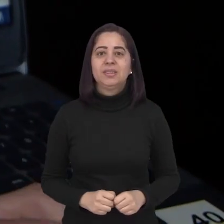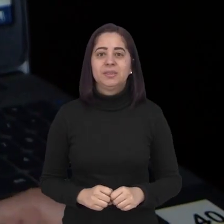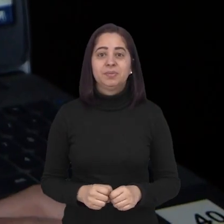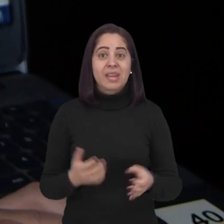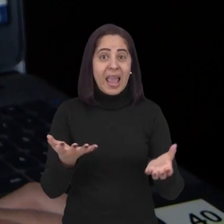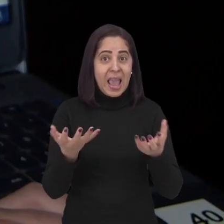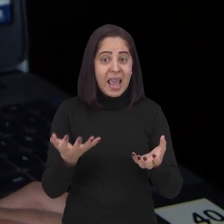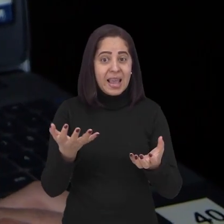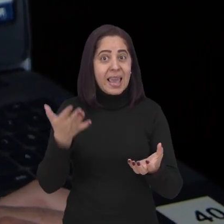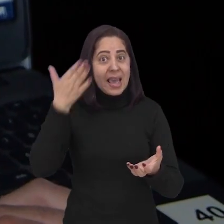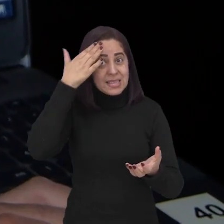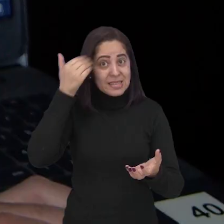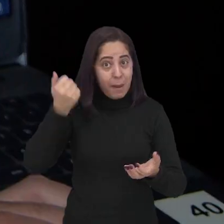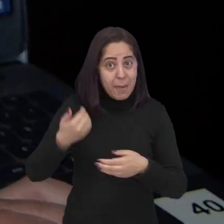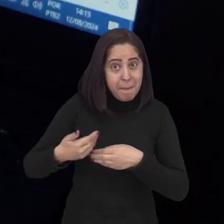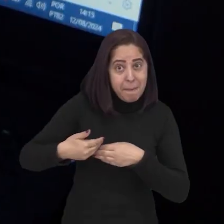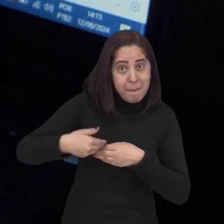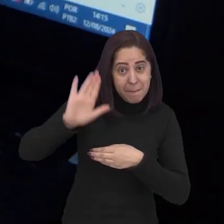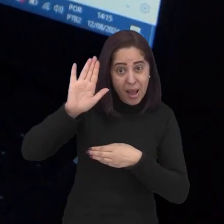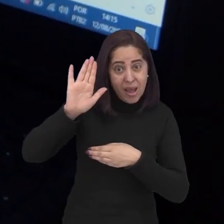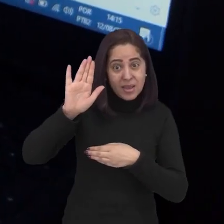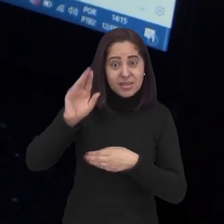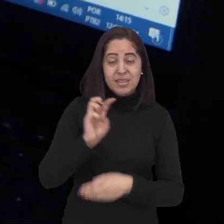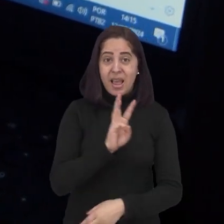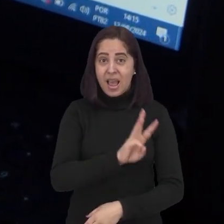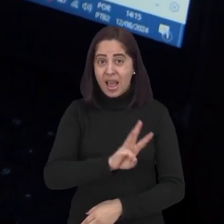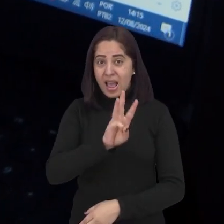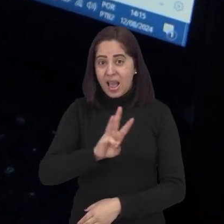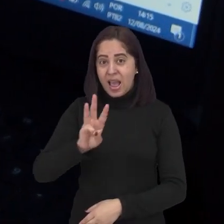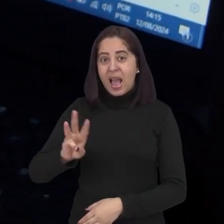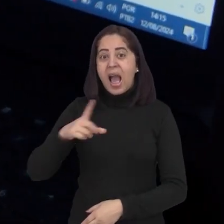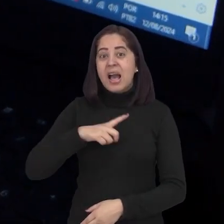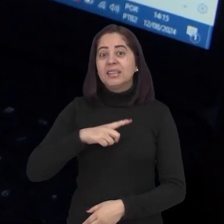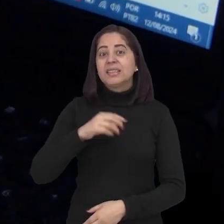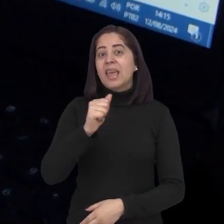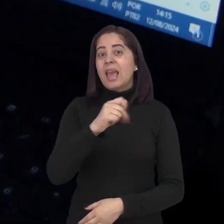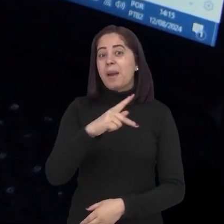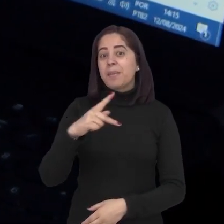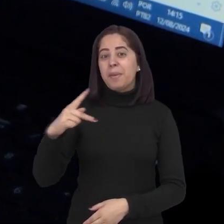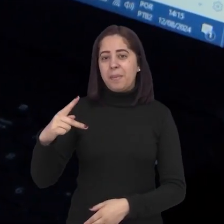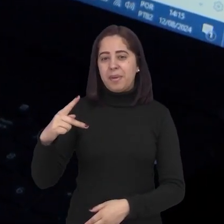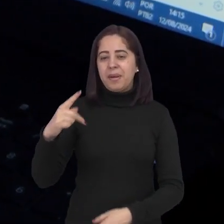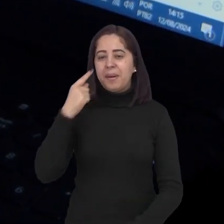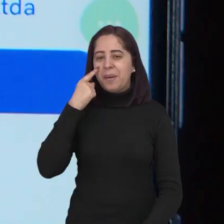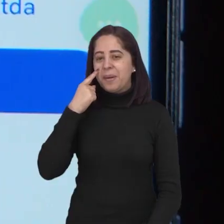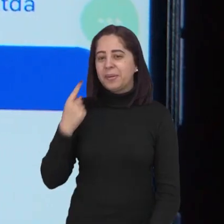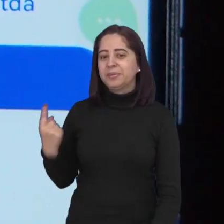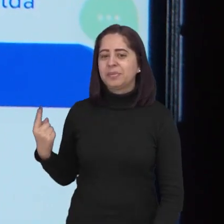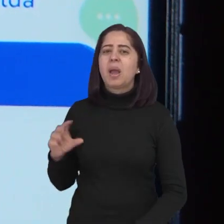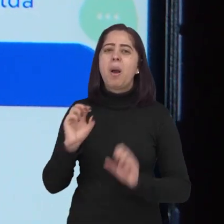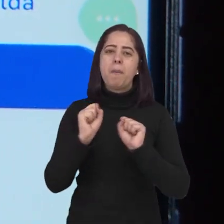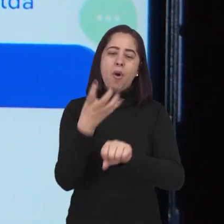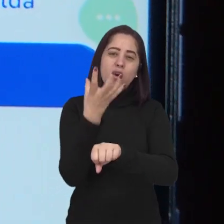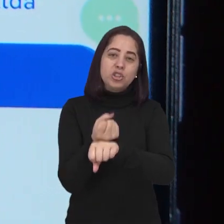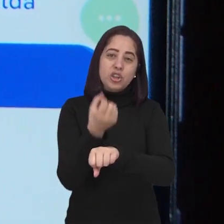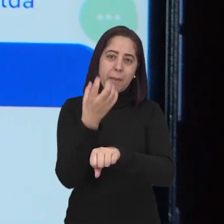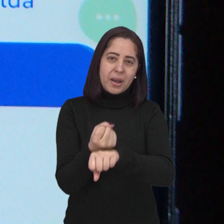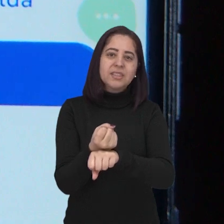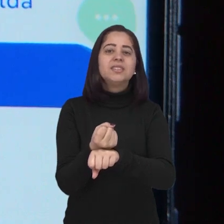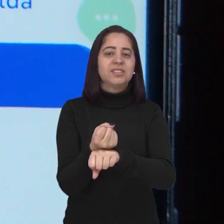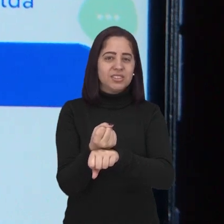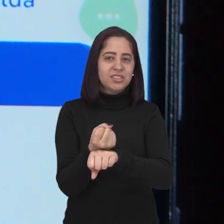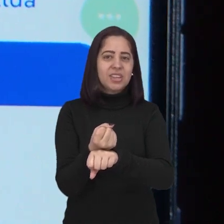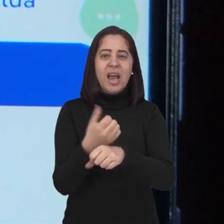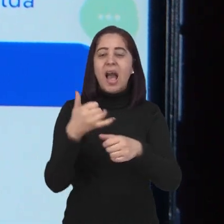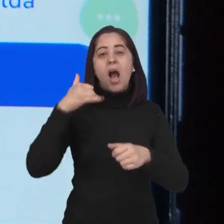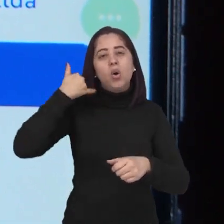quem quer ficar ainda mais conectado, a Câmara disponibiliza um aplicativo próprio da instituição, que pode ser baixado tanto